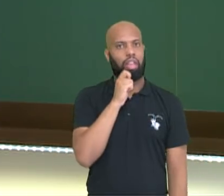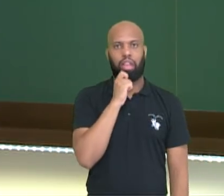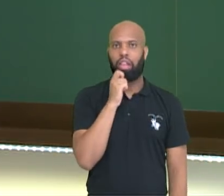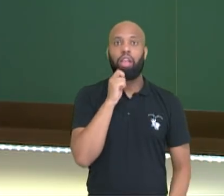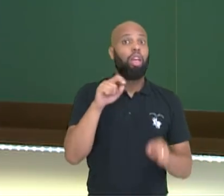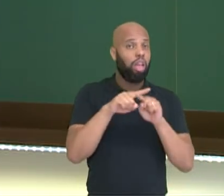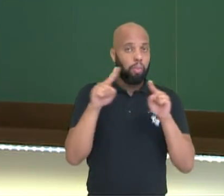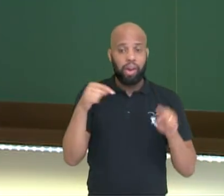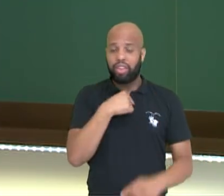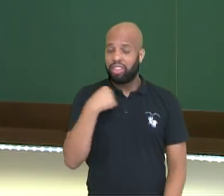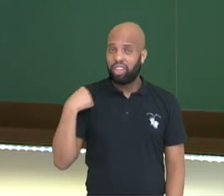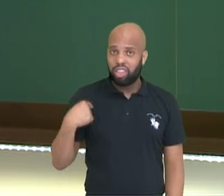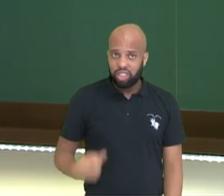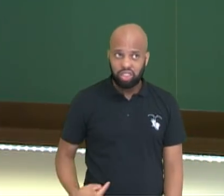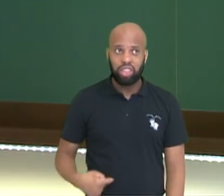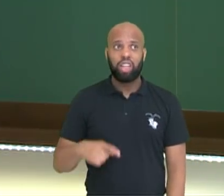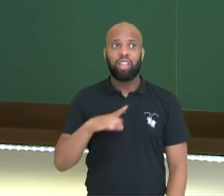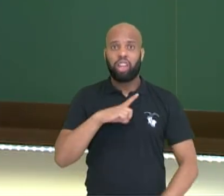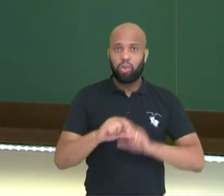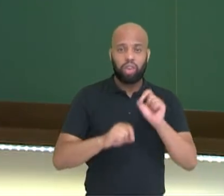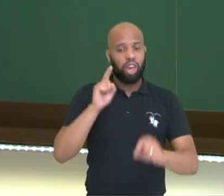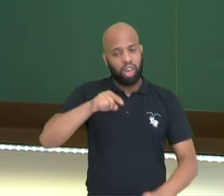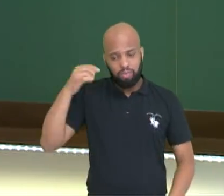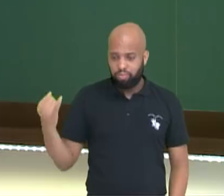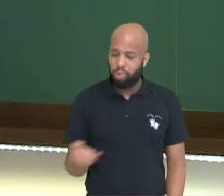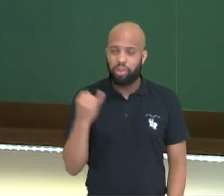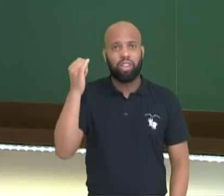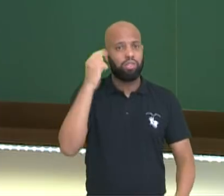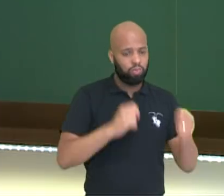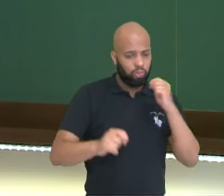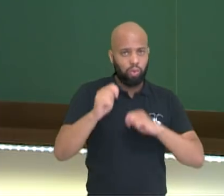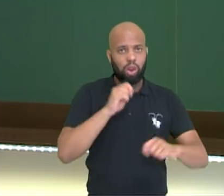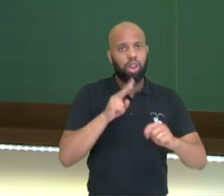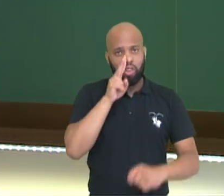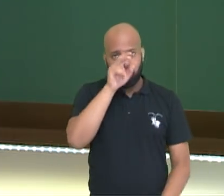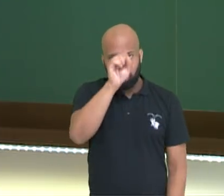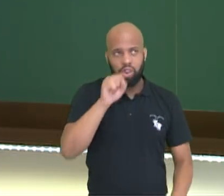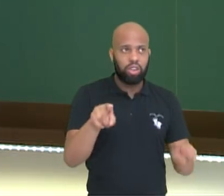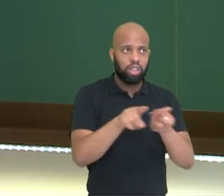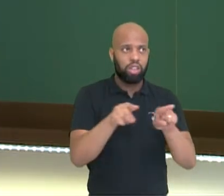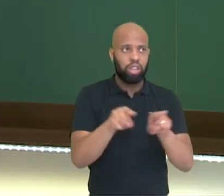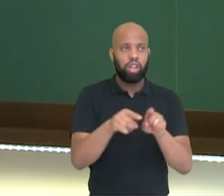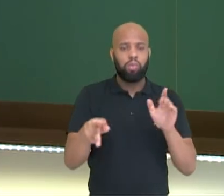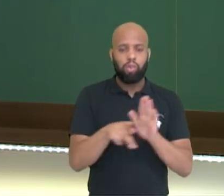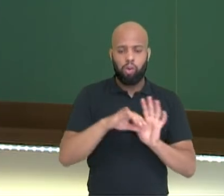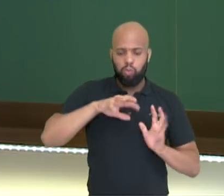Mas a China, por sua vez, ela tem uma importância econômica muito grande para o